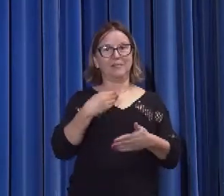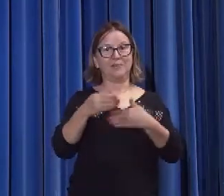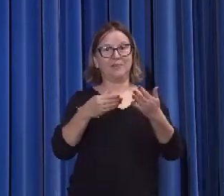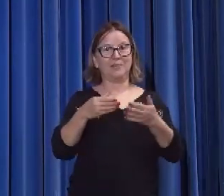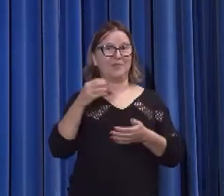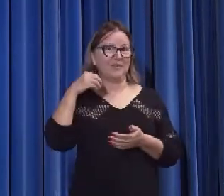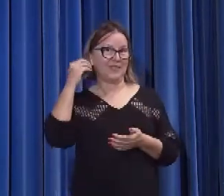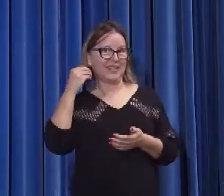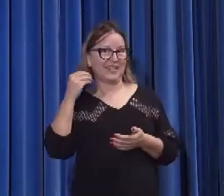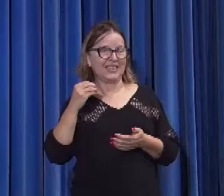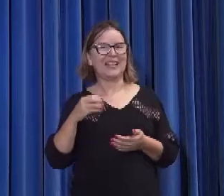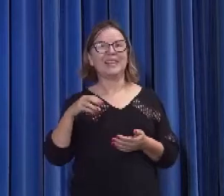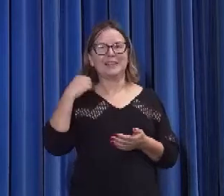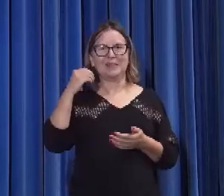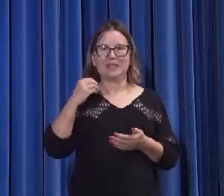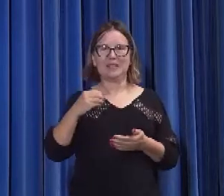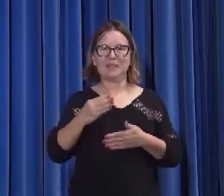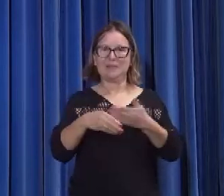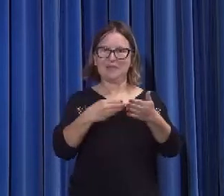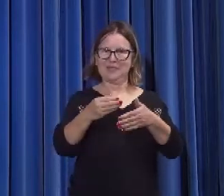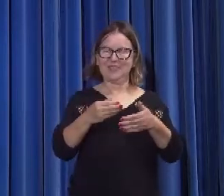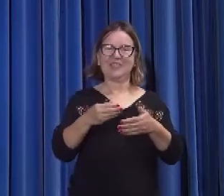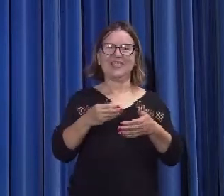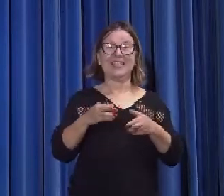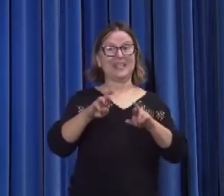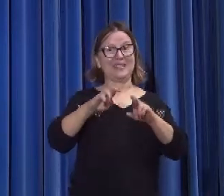produz esperança.